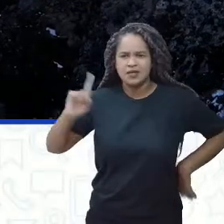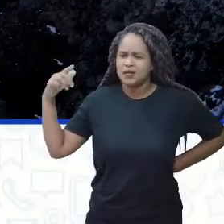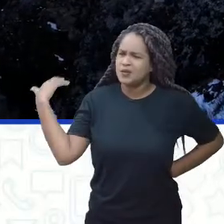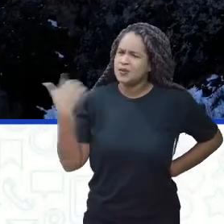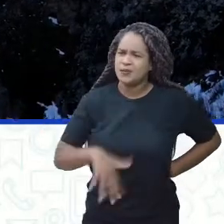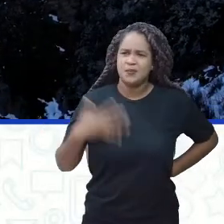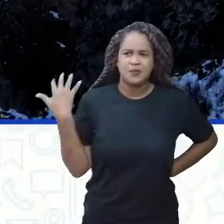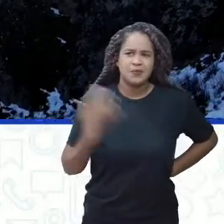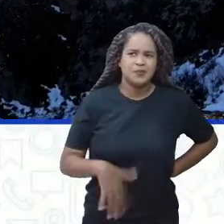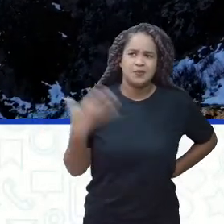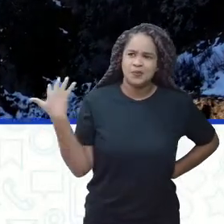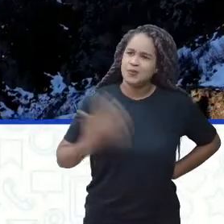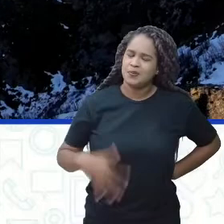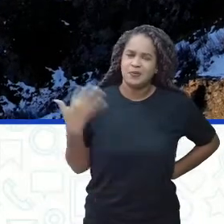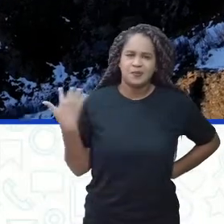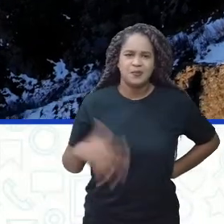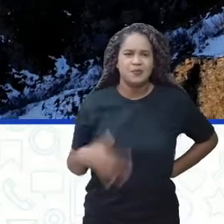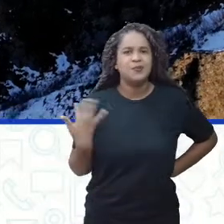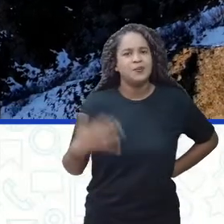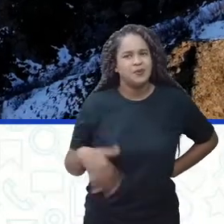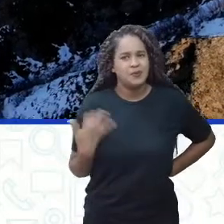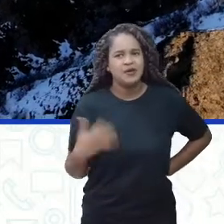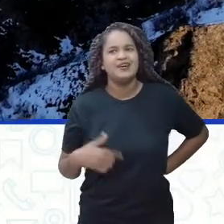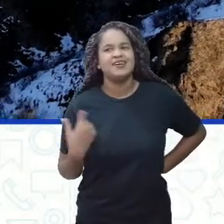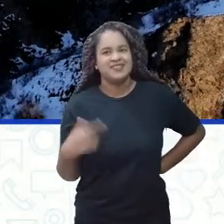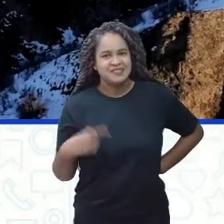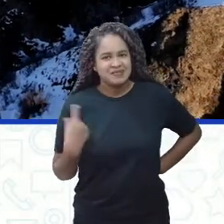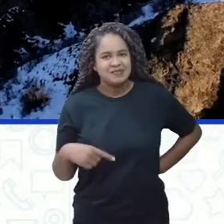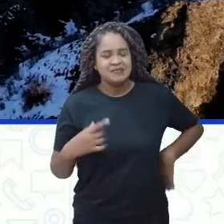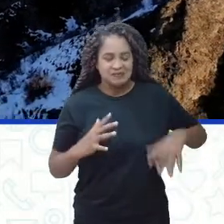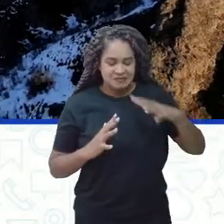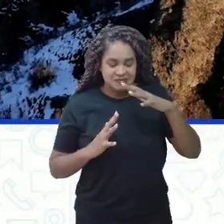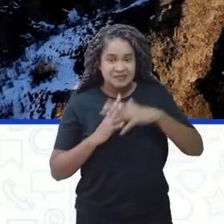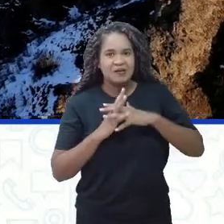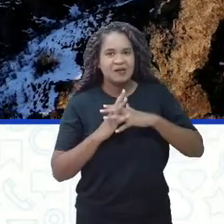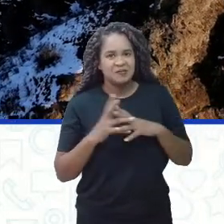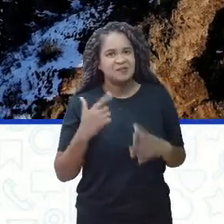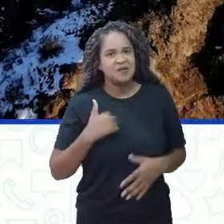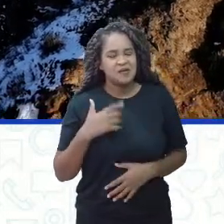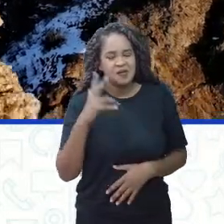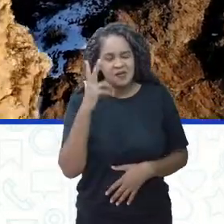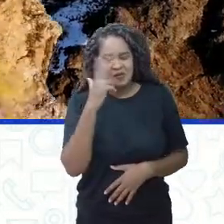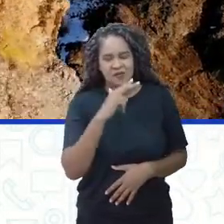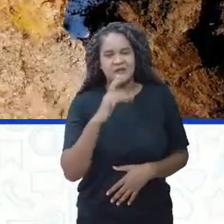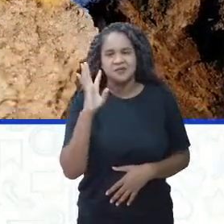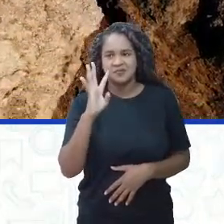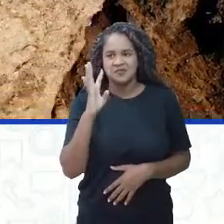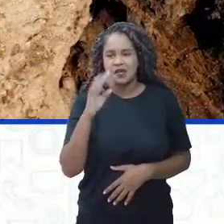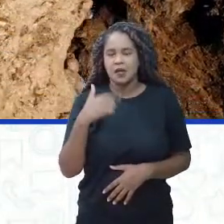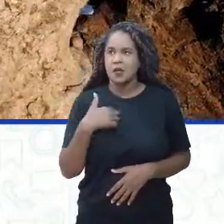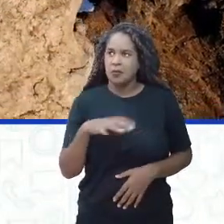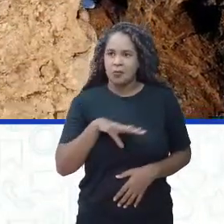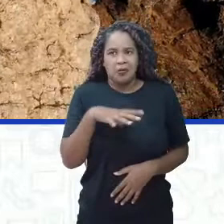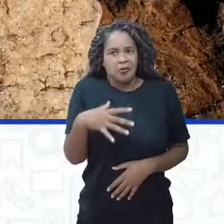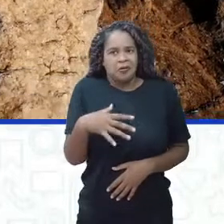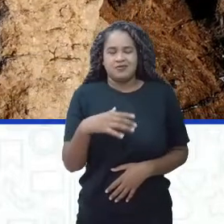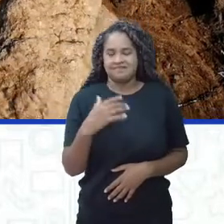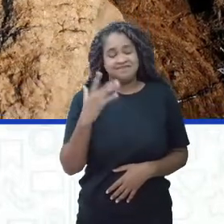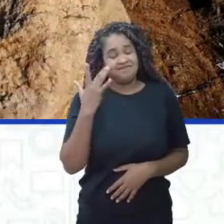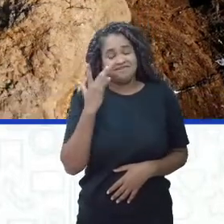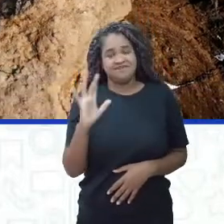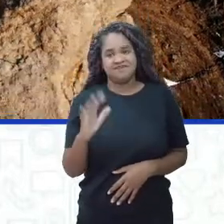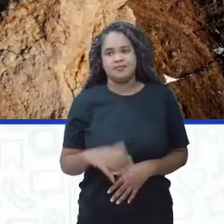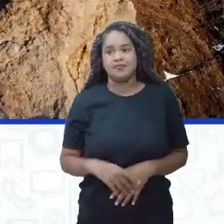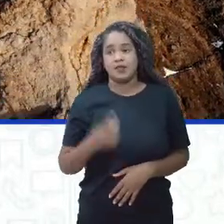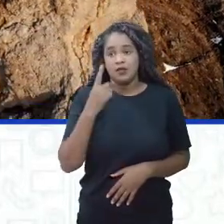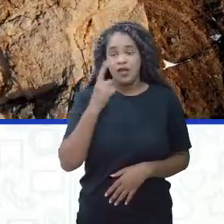amigos, essa aí é punk, mas eu acho que deve ser massa. Não sei se eu teria coragem, não. O baseline, ele é restrito